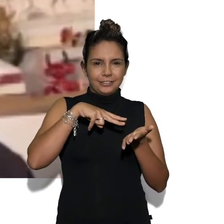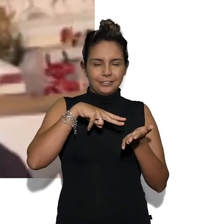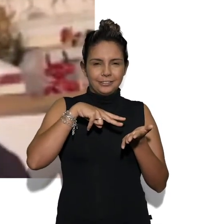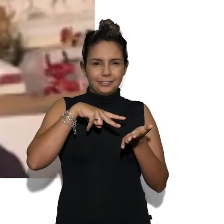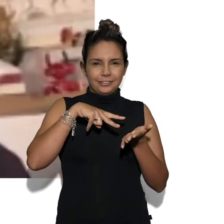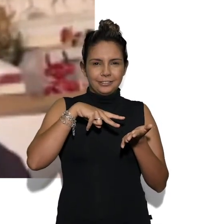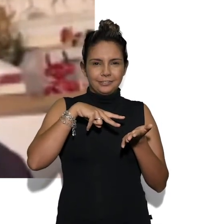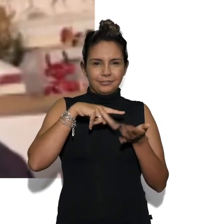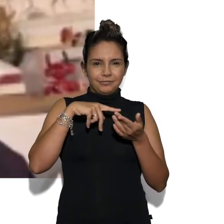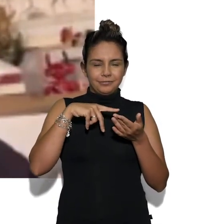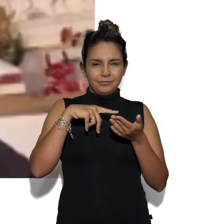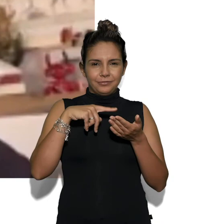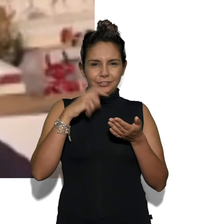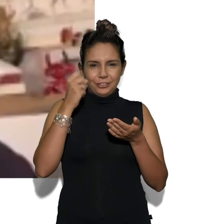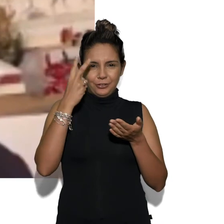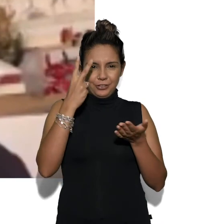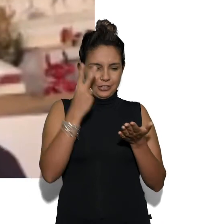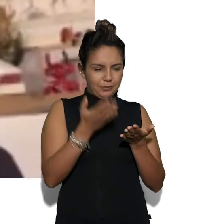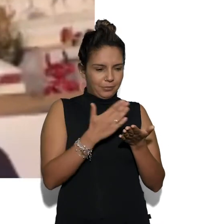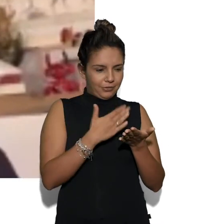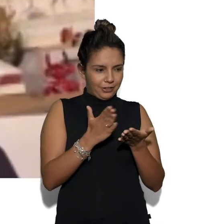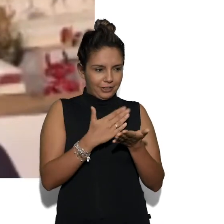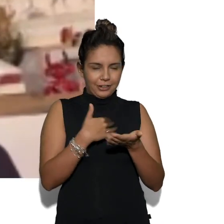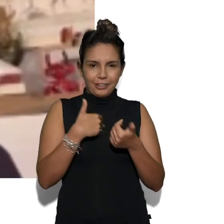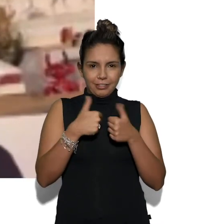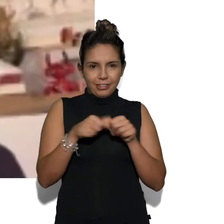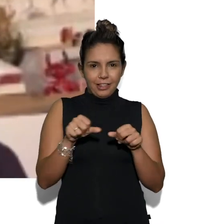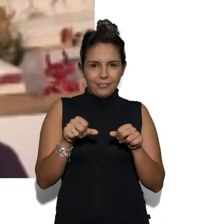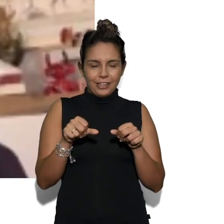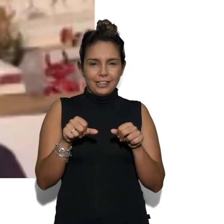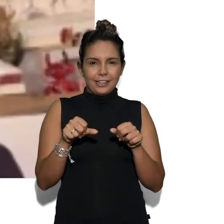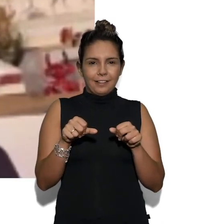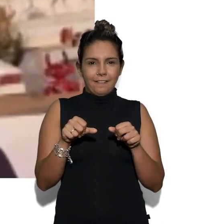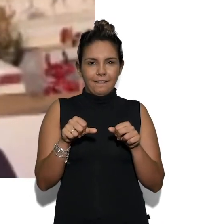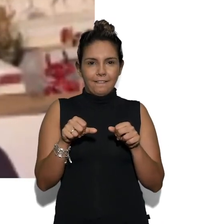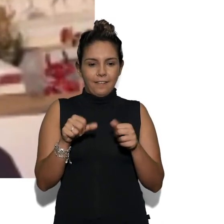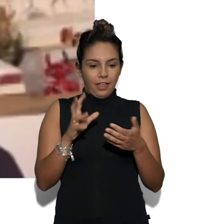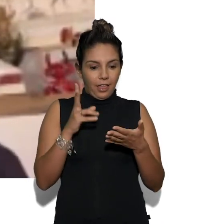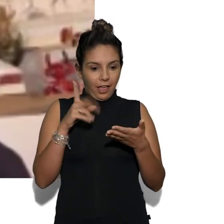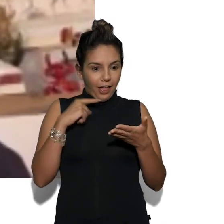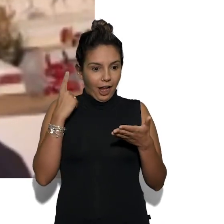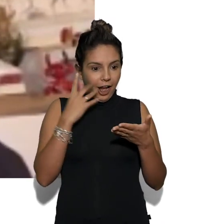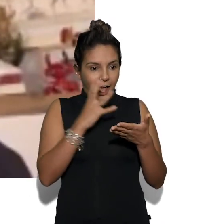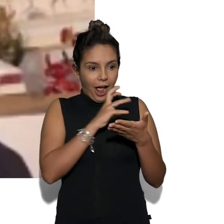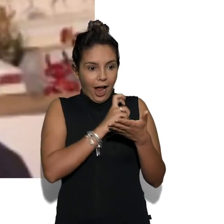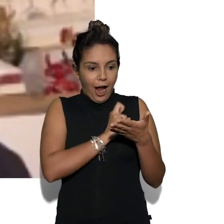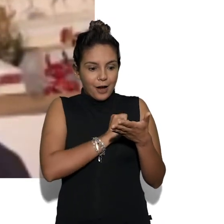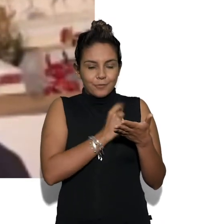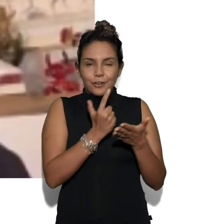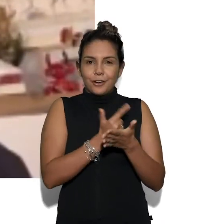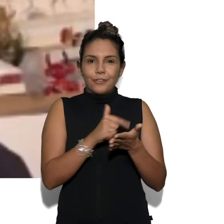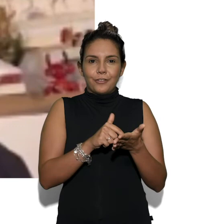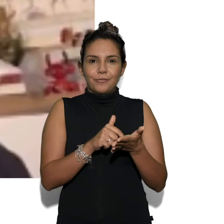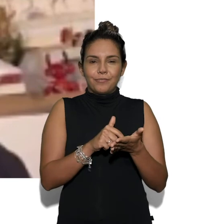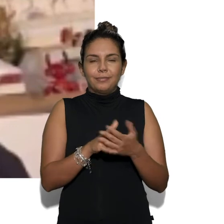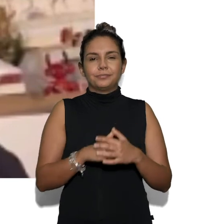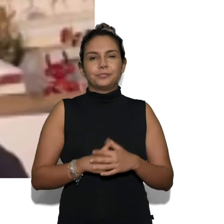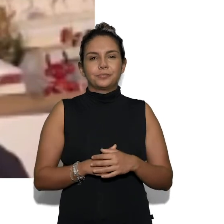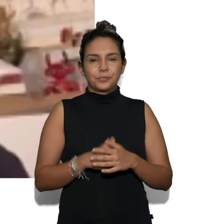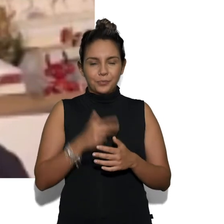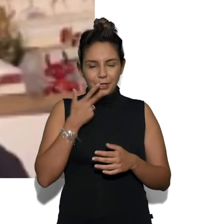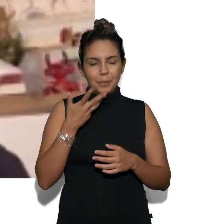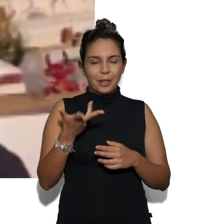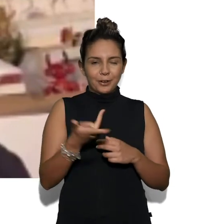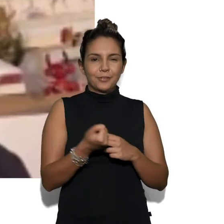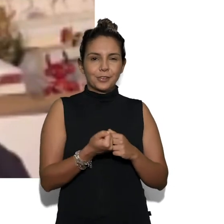linhas, assim, 2 páginas, eu estava elucidado. E o livro é brevíssimo e é